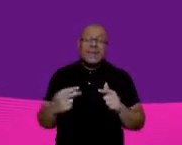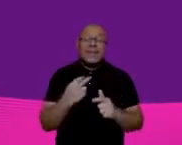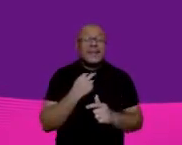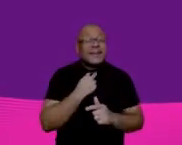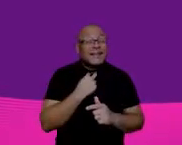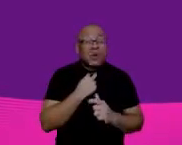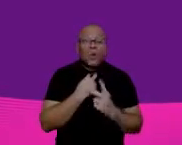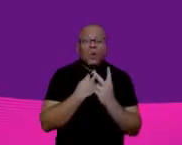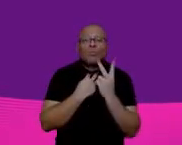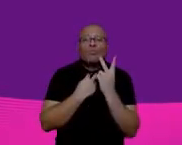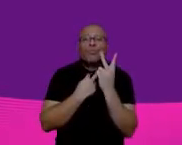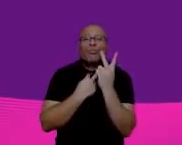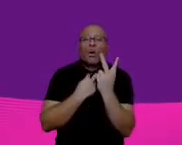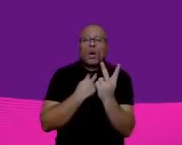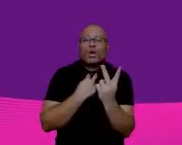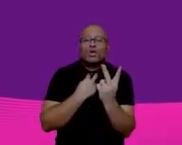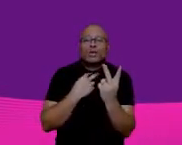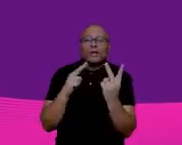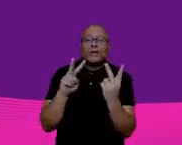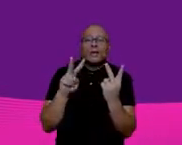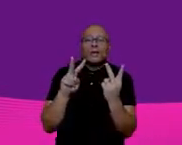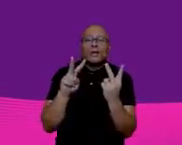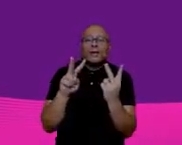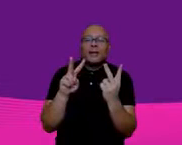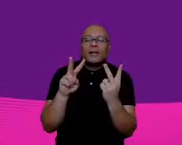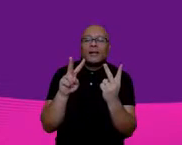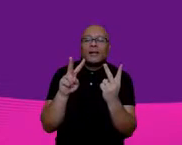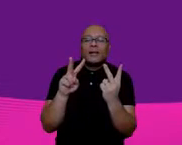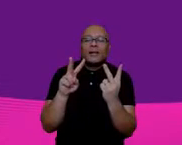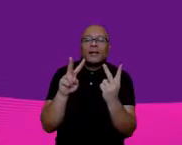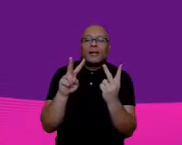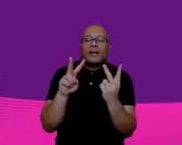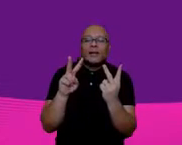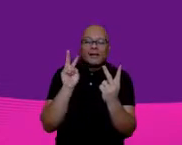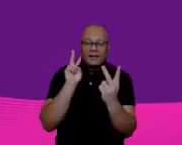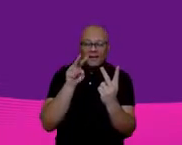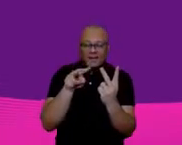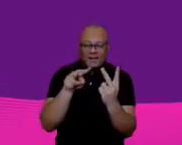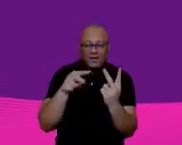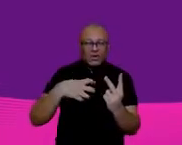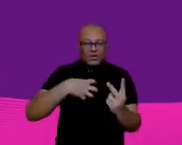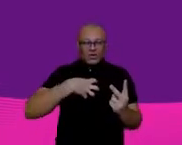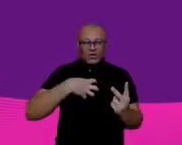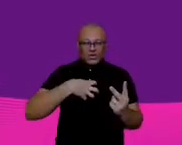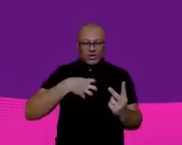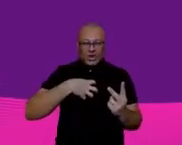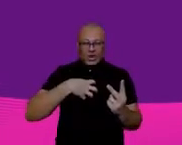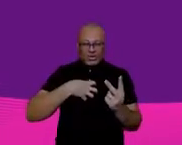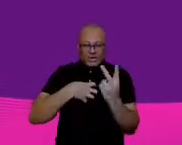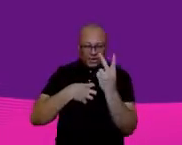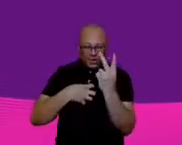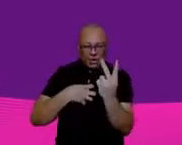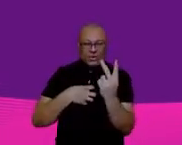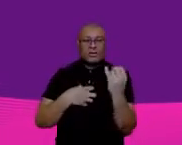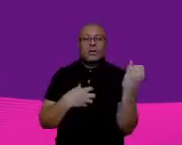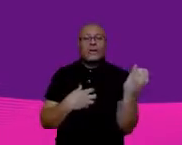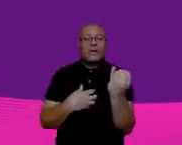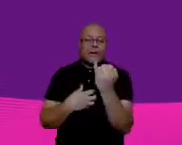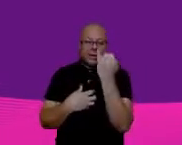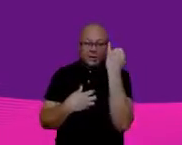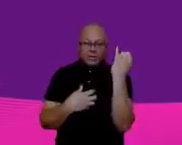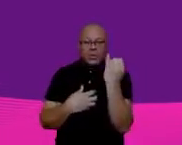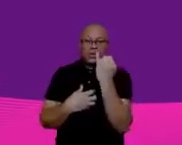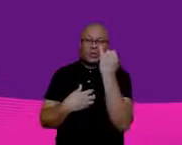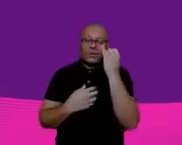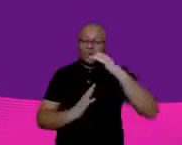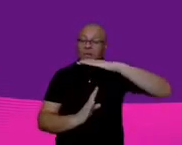ponto de vista fisiológico, essa diferença é importante. Eu vou agora, então, numa posição anterior,